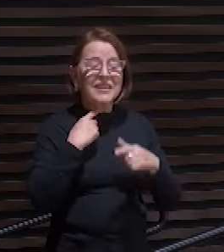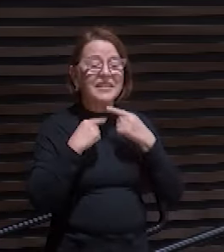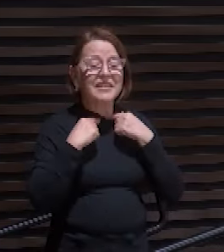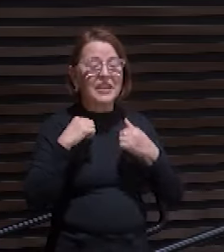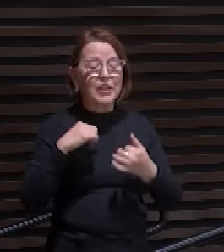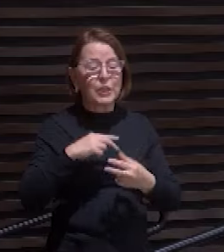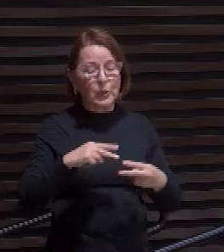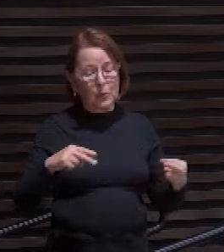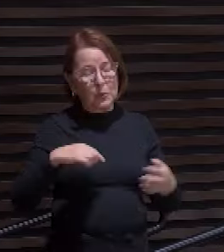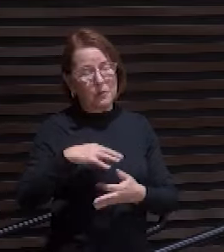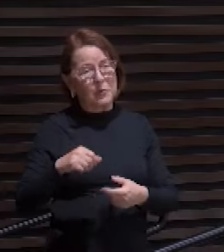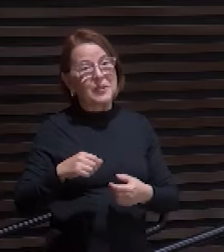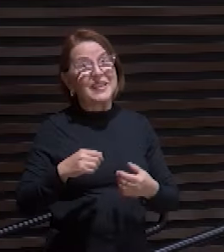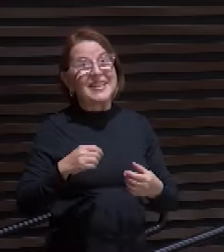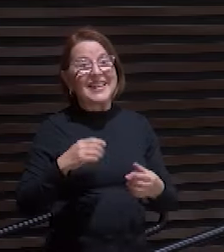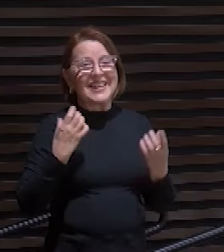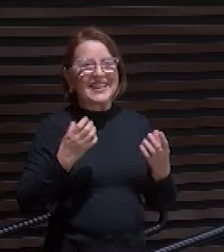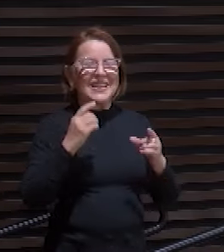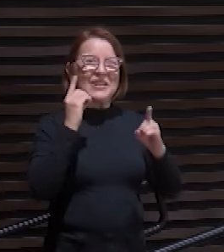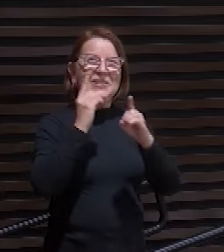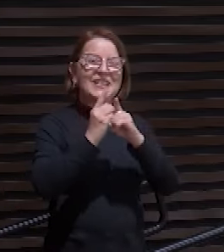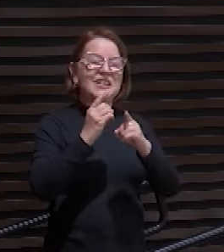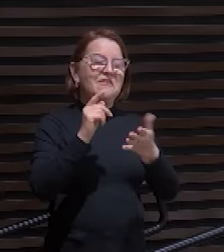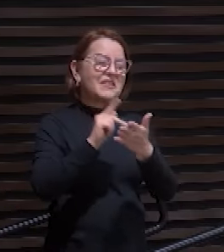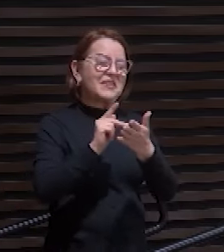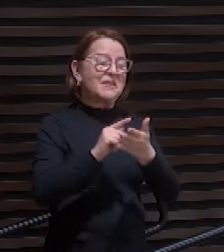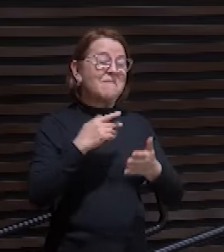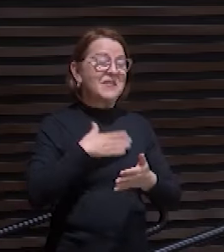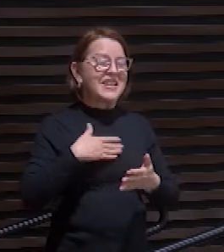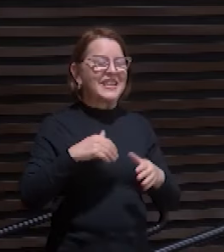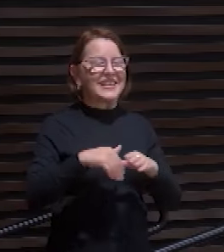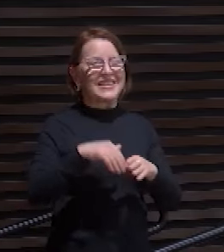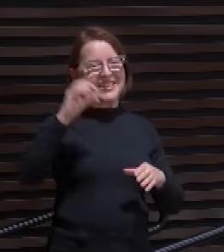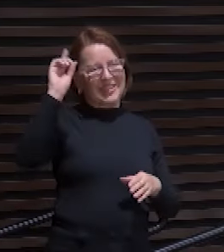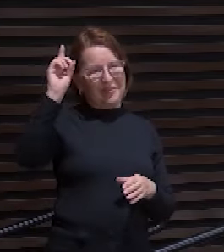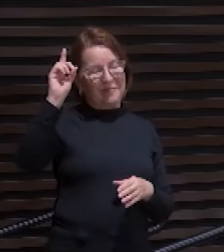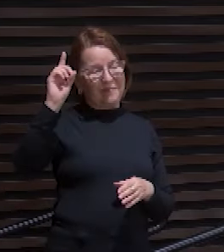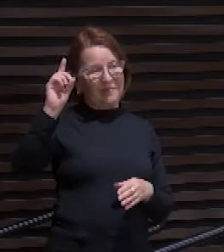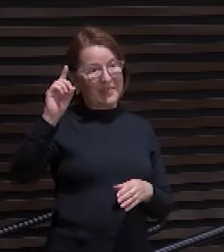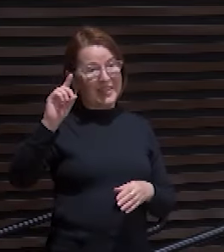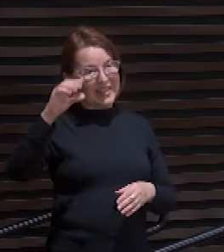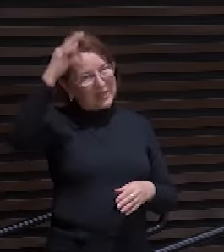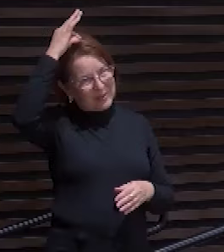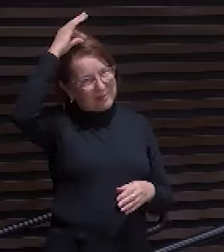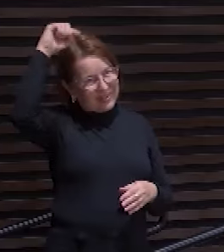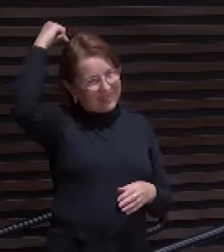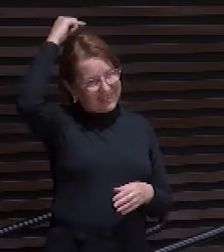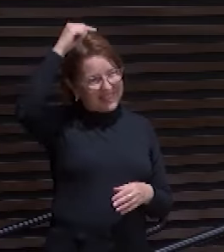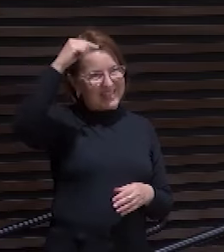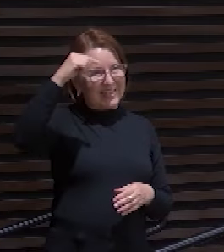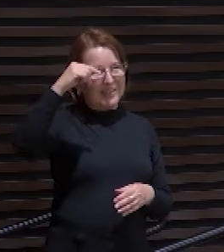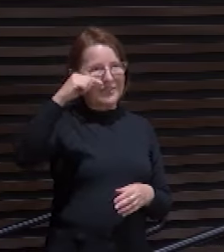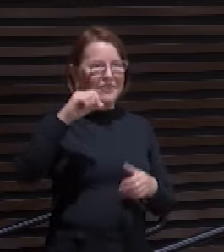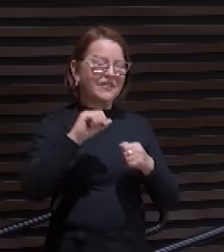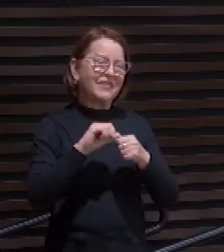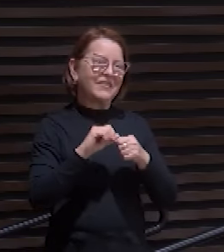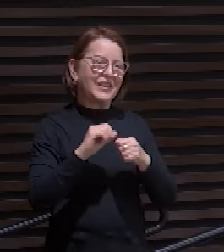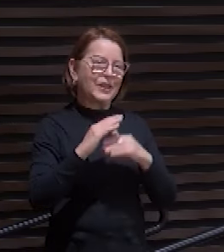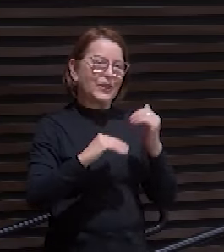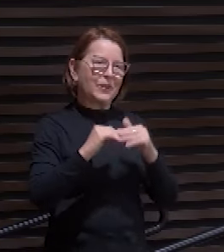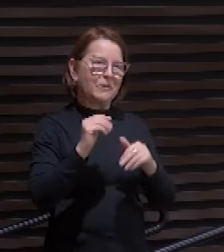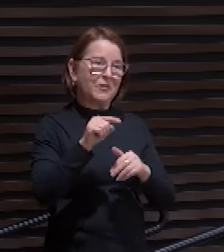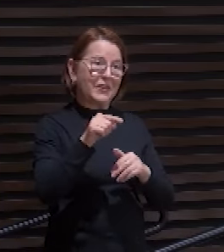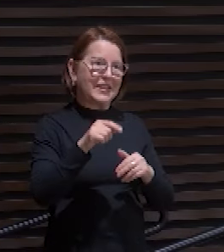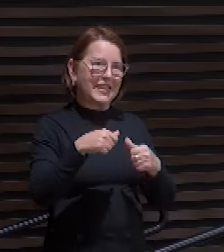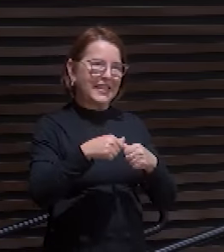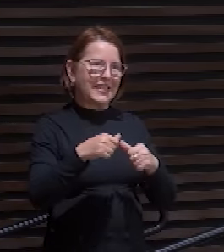ti. Aí você vai ver que o Espírito Santo incomode você nessa noite. Salomão é um exemplo de ser